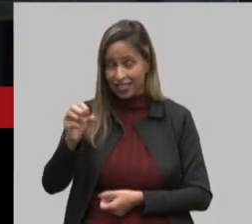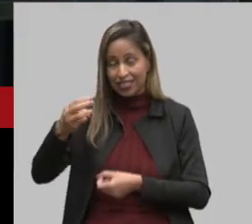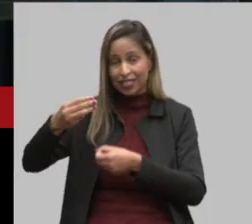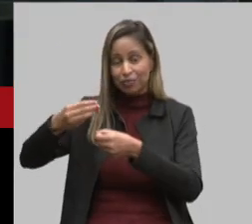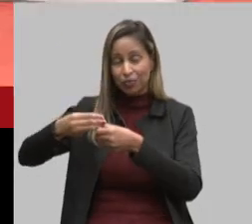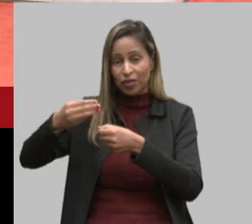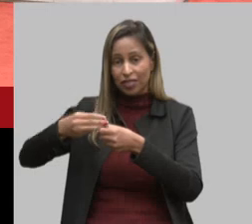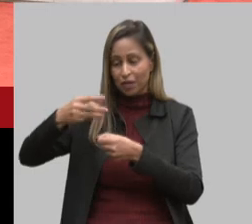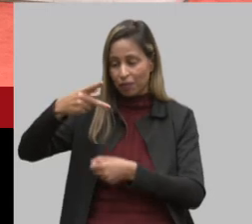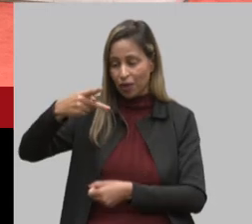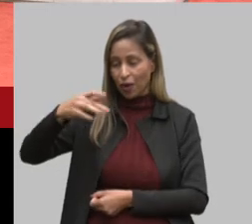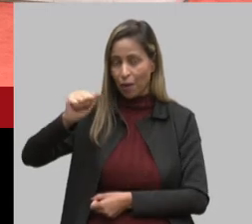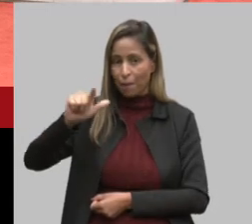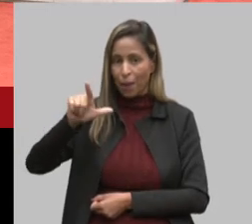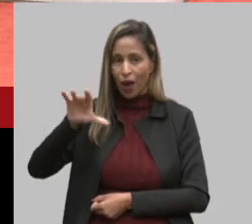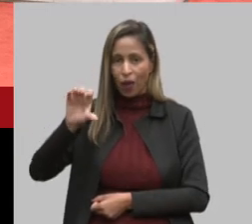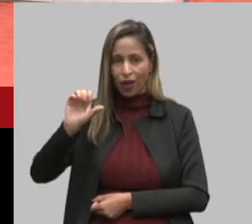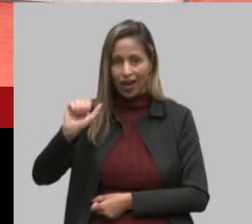Paula Cândido